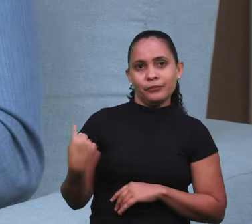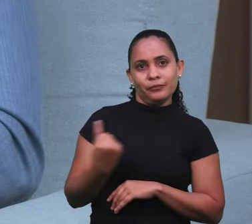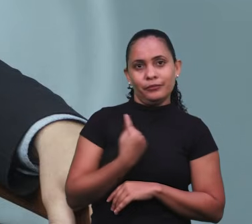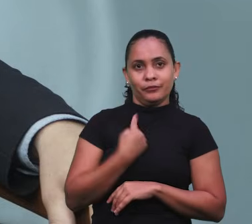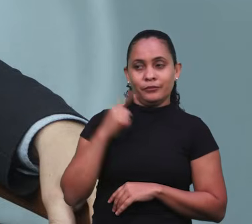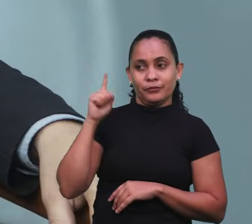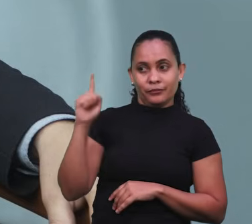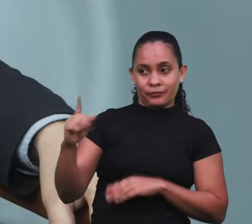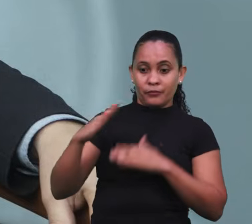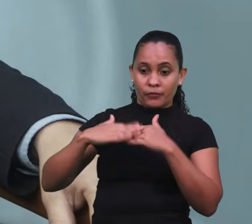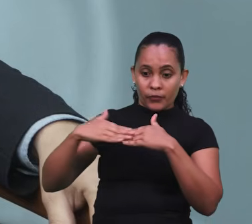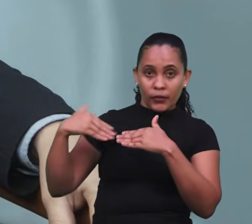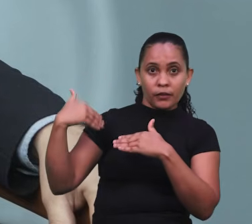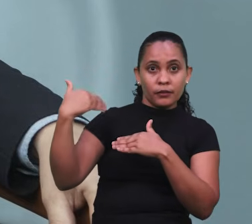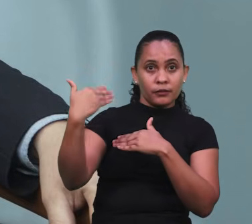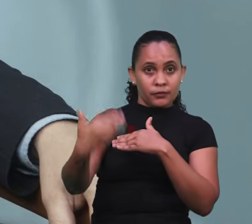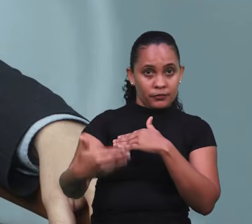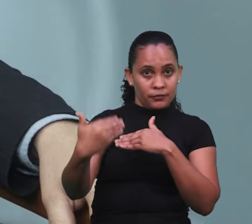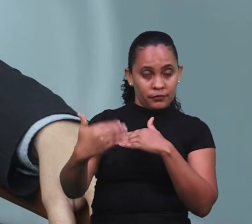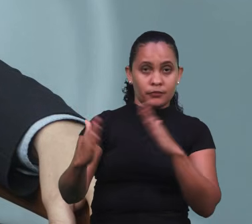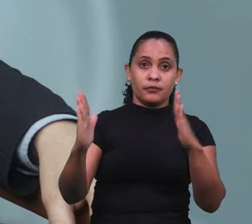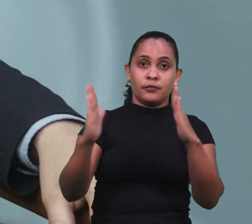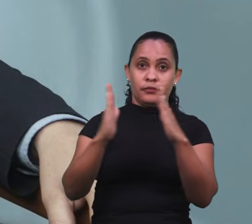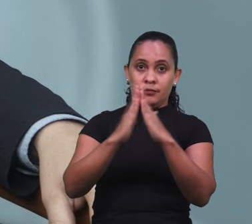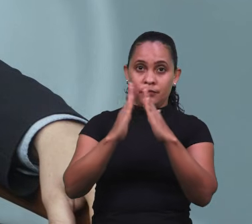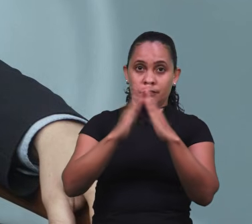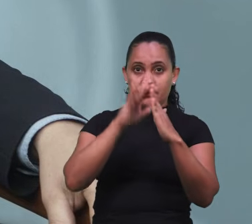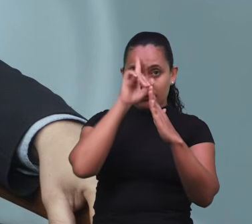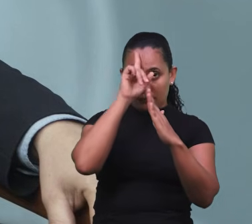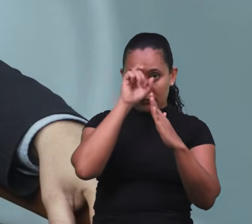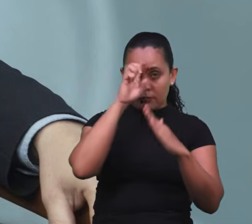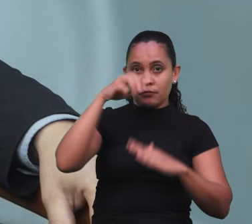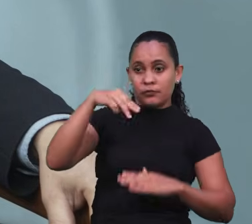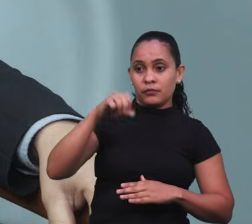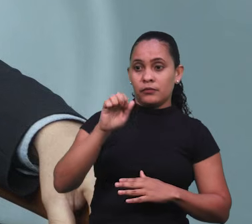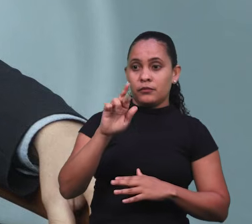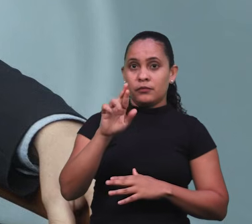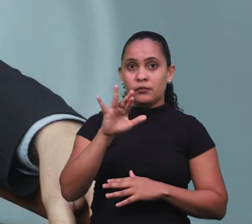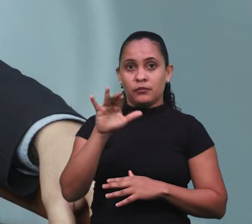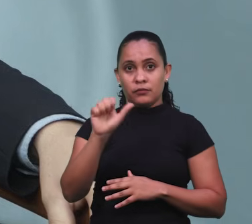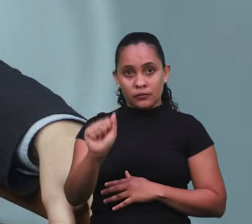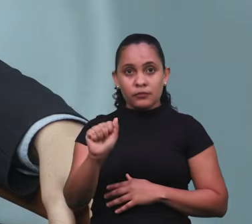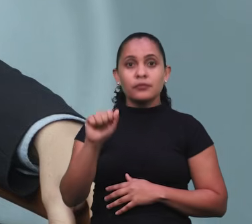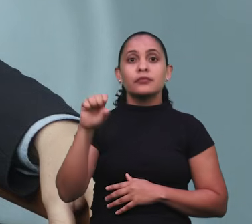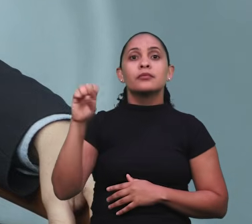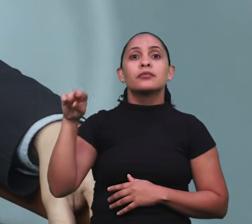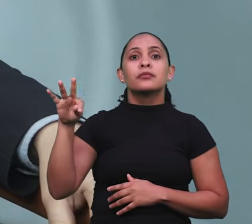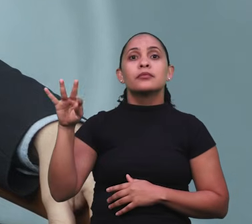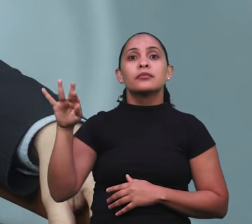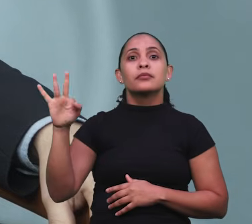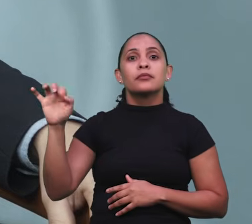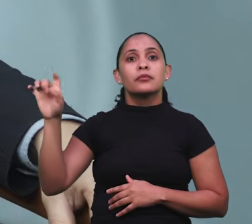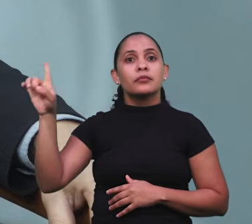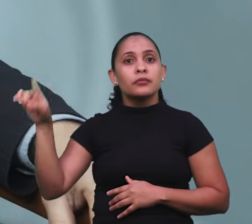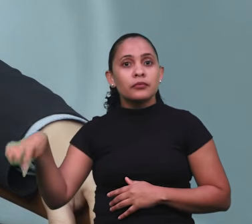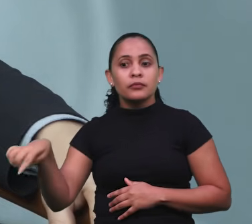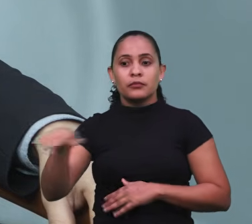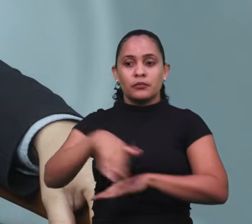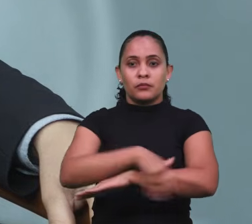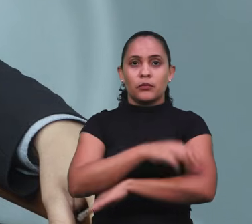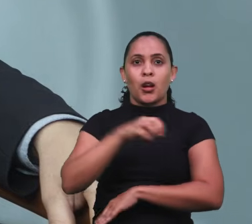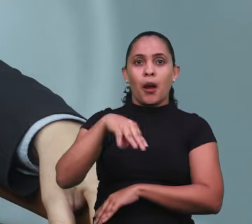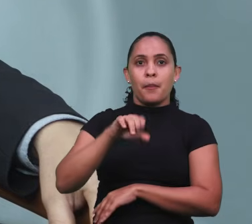igreja. Nós estamos ali em frente ao posto de saúde, Morada de Santa Fé, a igreja de Campo Grande